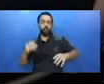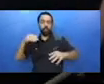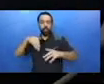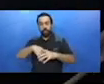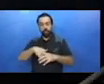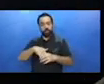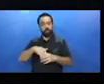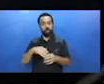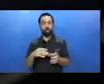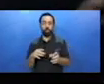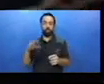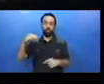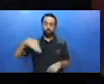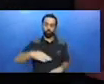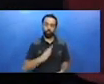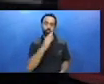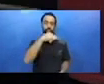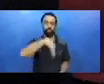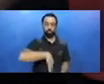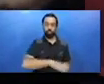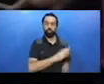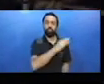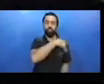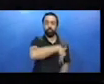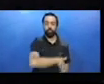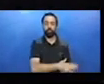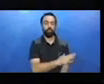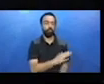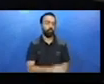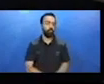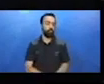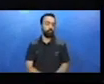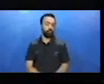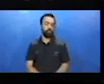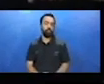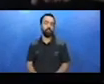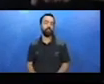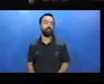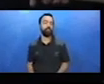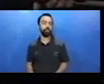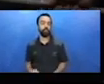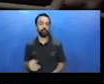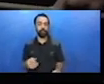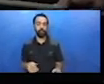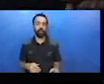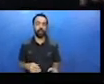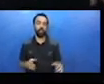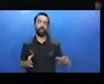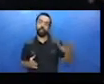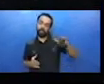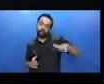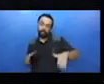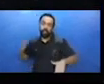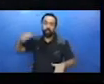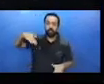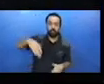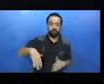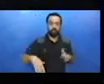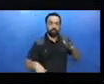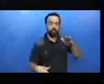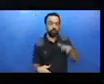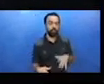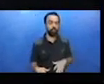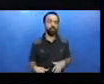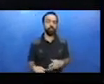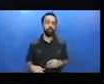maiores. A natação é o principal desses esportes que exigem o nado, né, pois nela o objetivo central